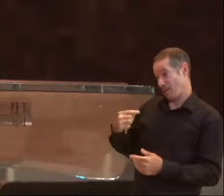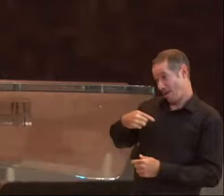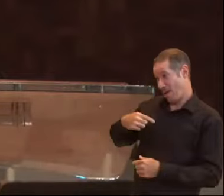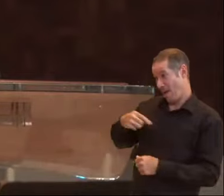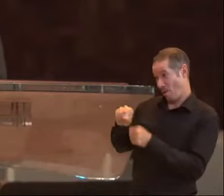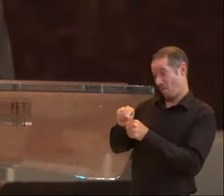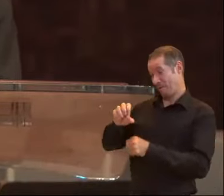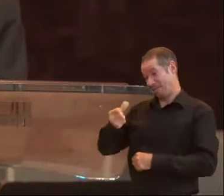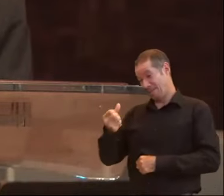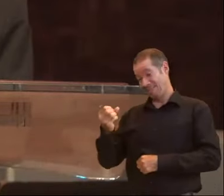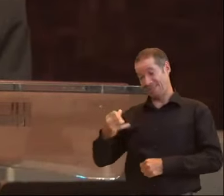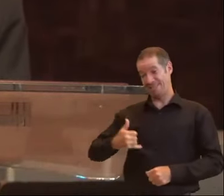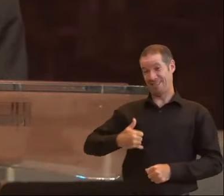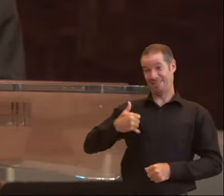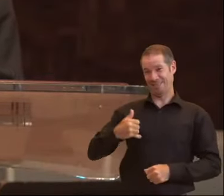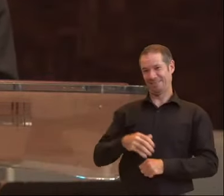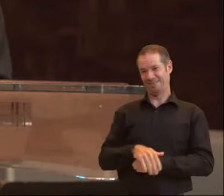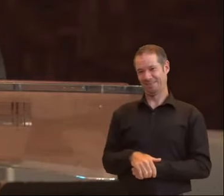fiz 60 anos,